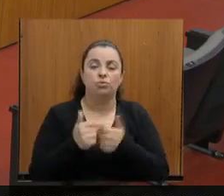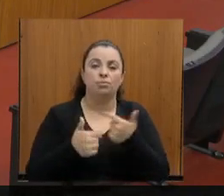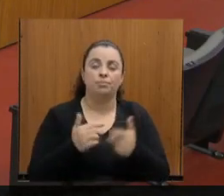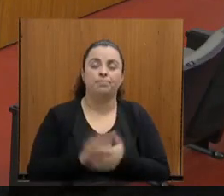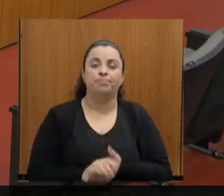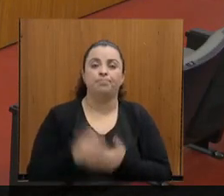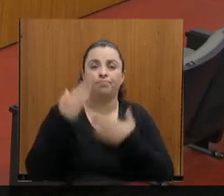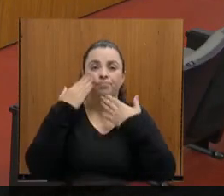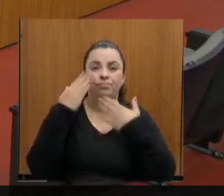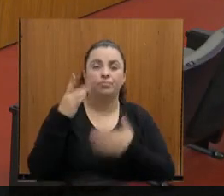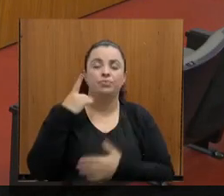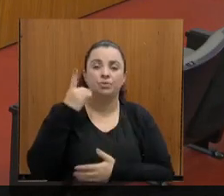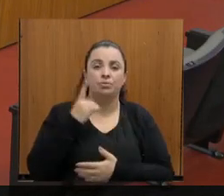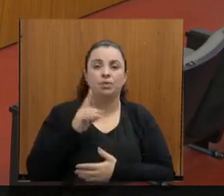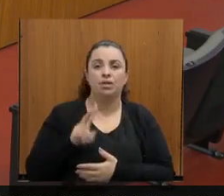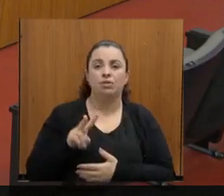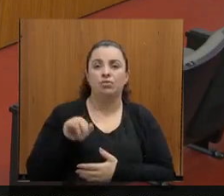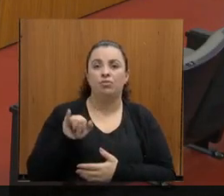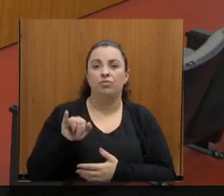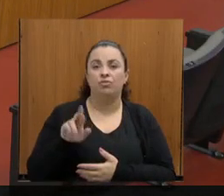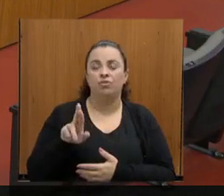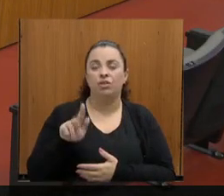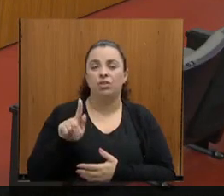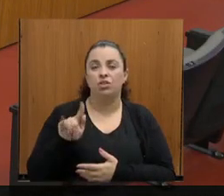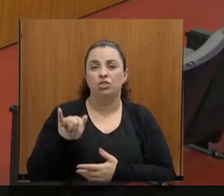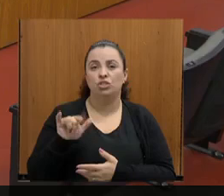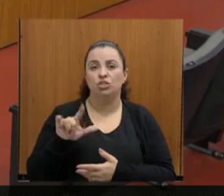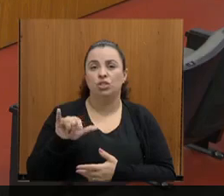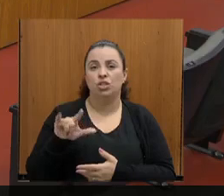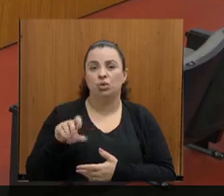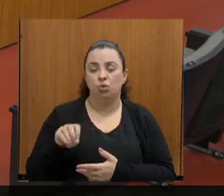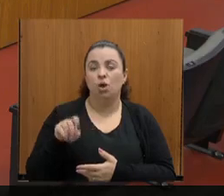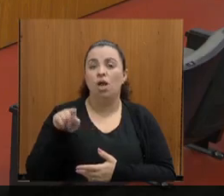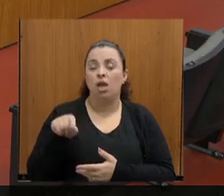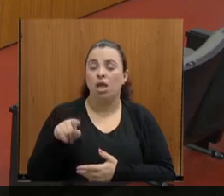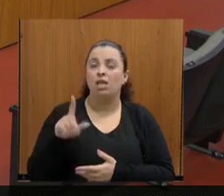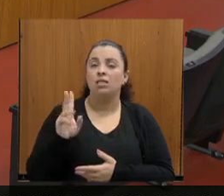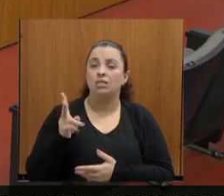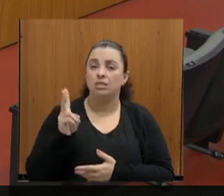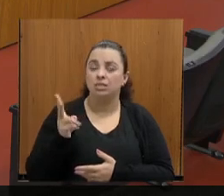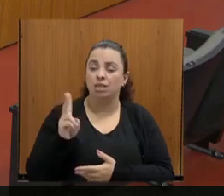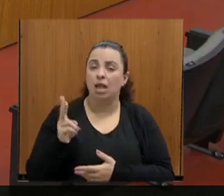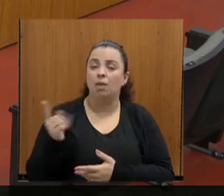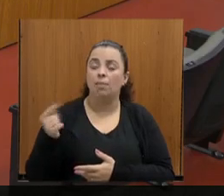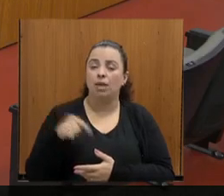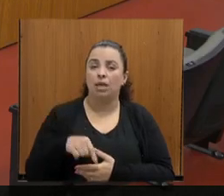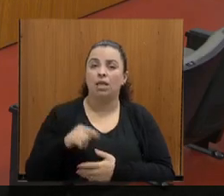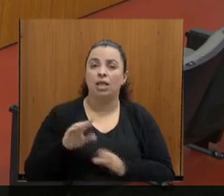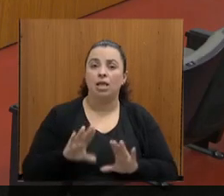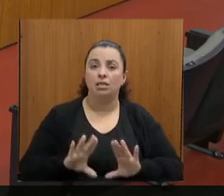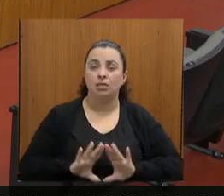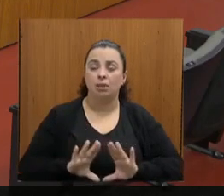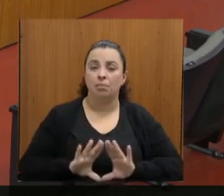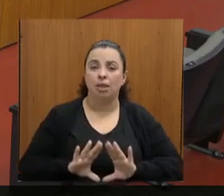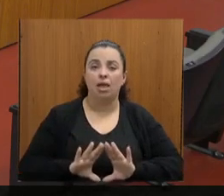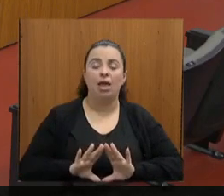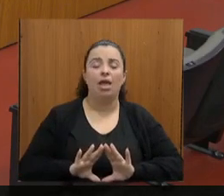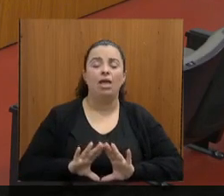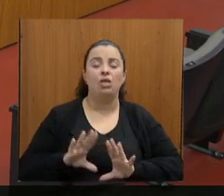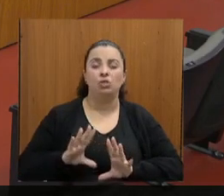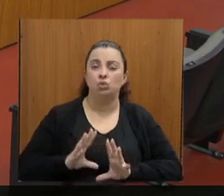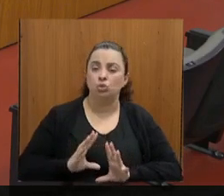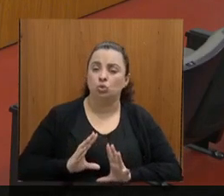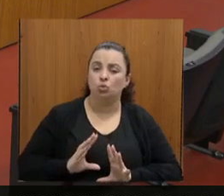Virgílio Guimarães esse deputado que tem trazido aí também a Assembleia Legislativa uma